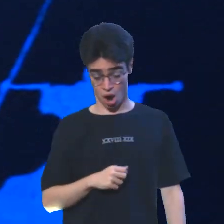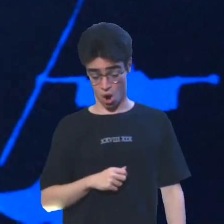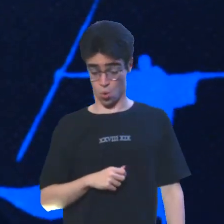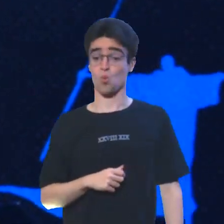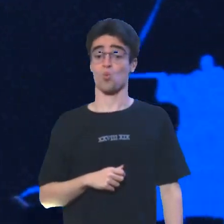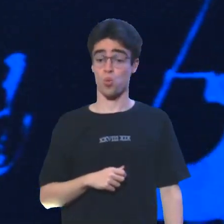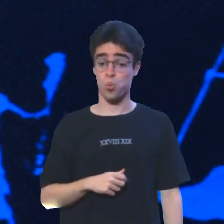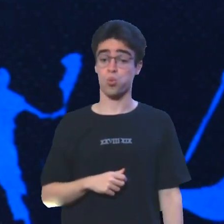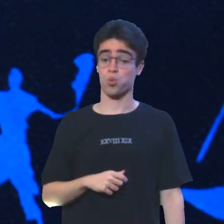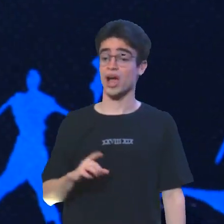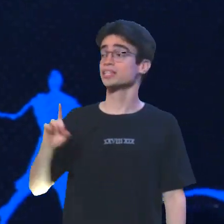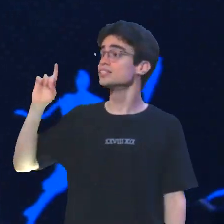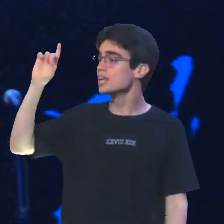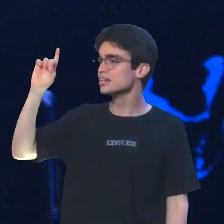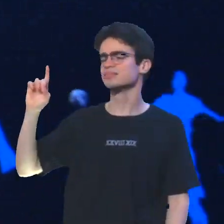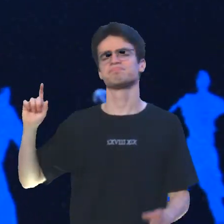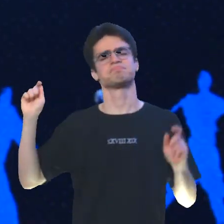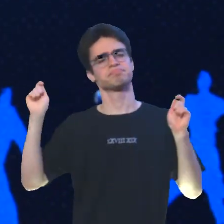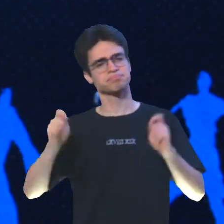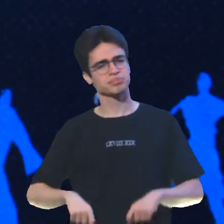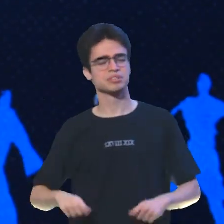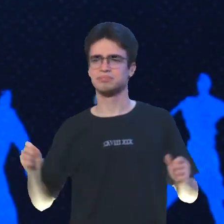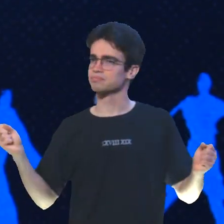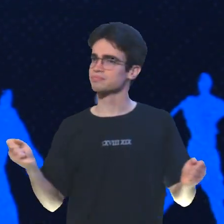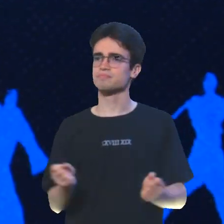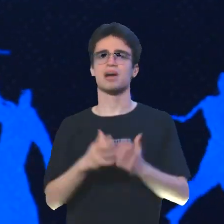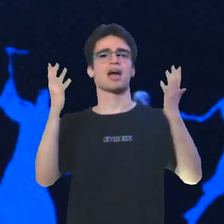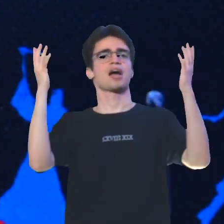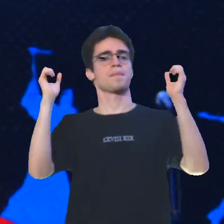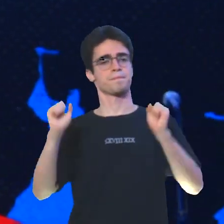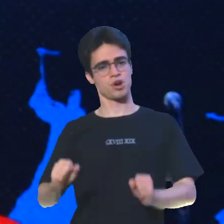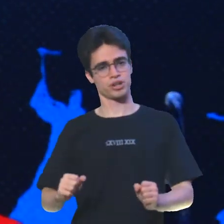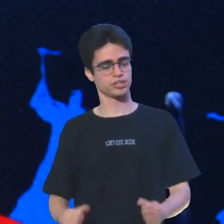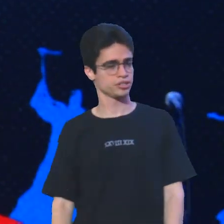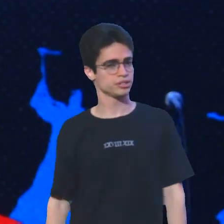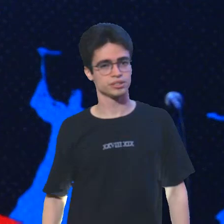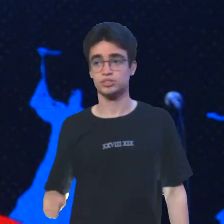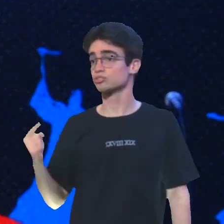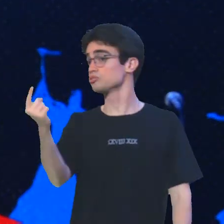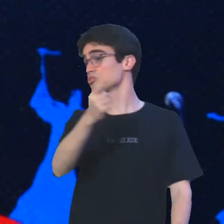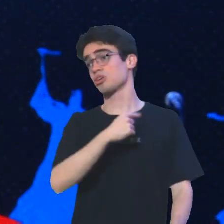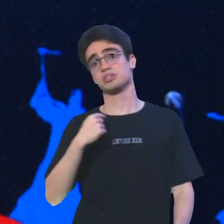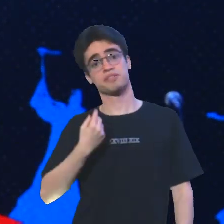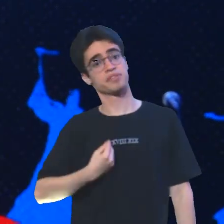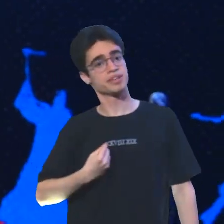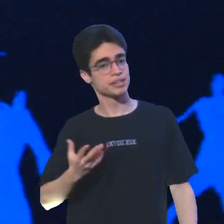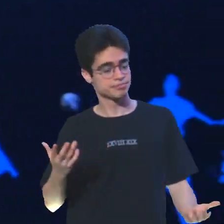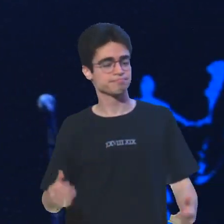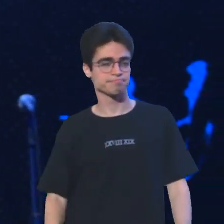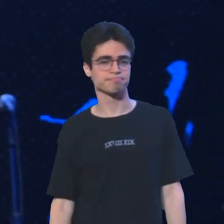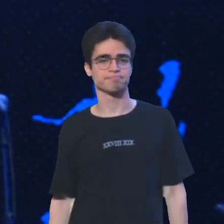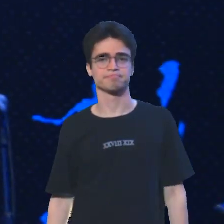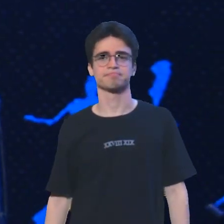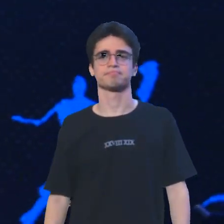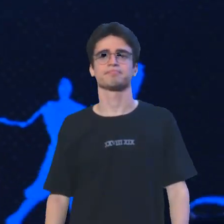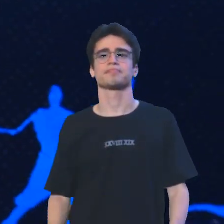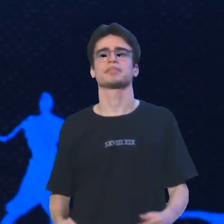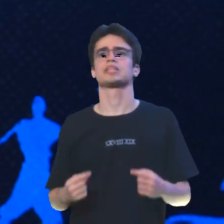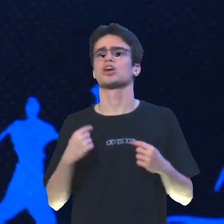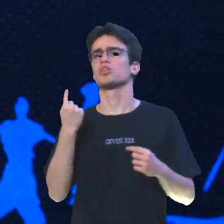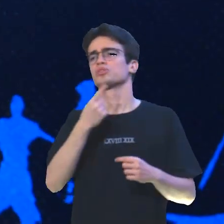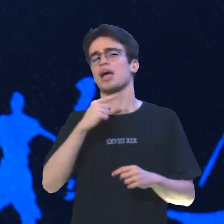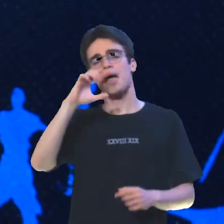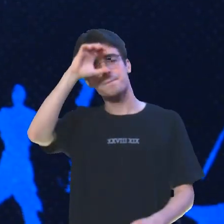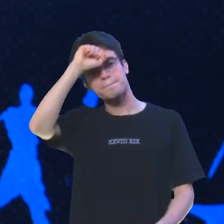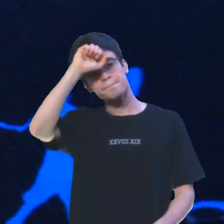realmente esse Deus pode fazer grandes coisas na minha vida e nas nossas vidas. E uma lição que a gente